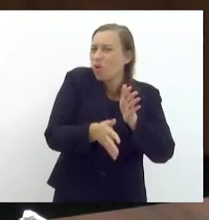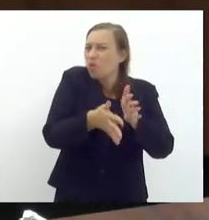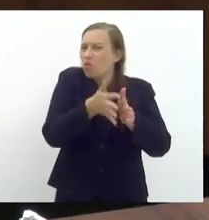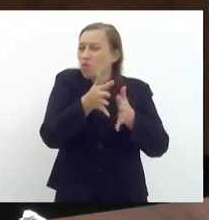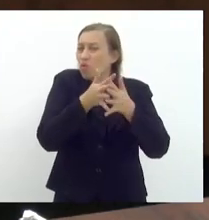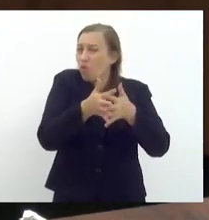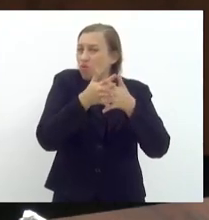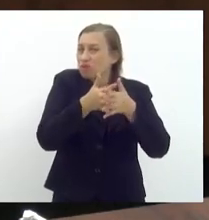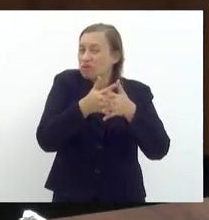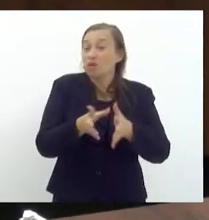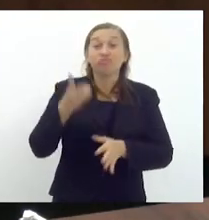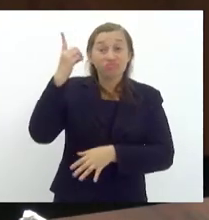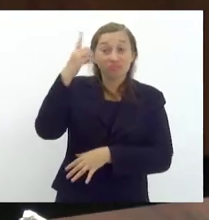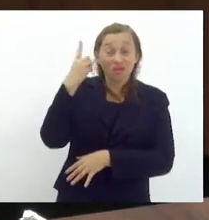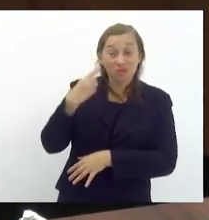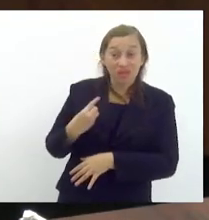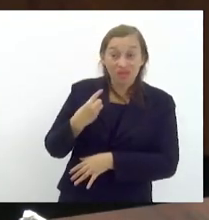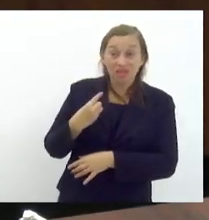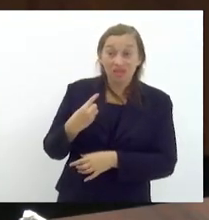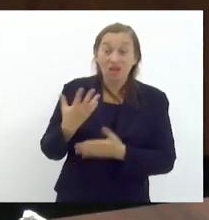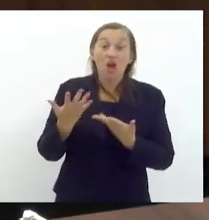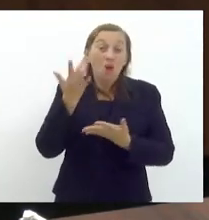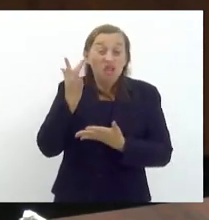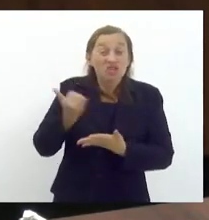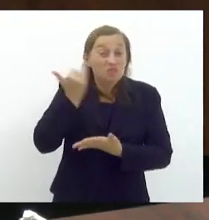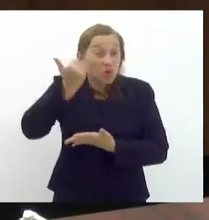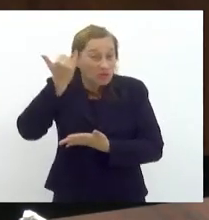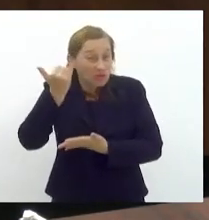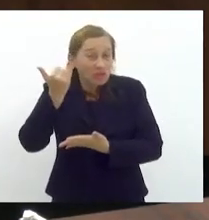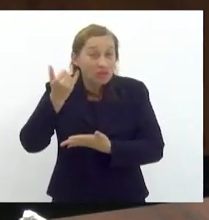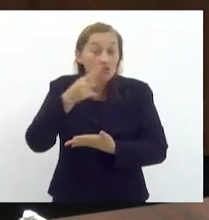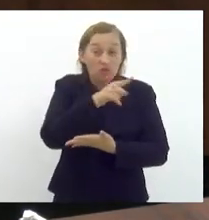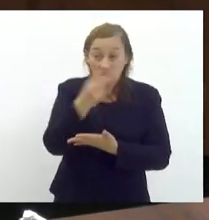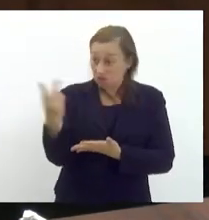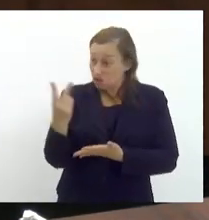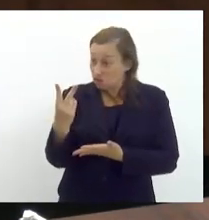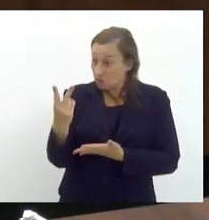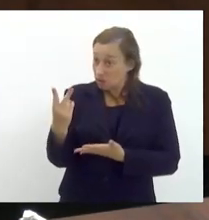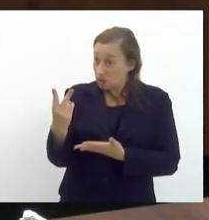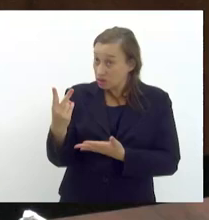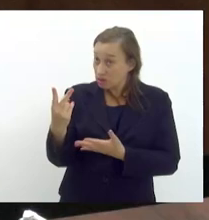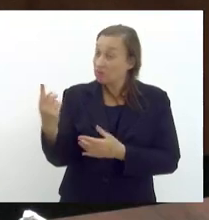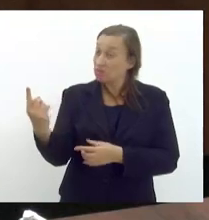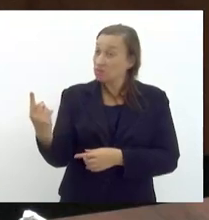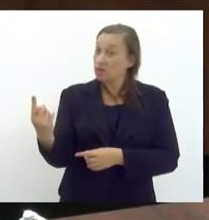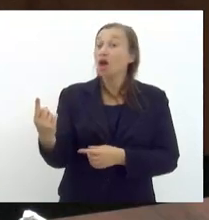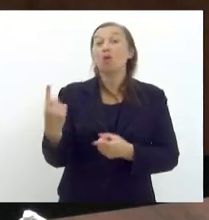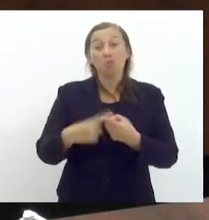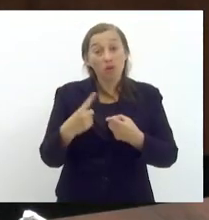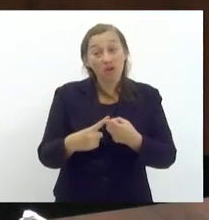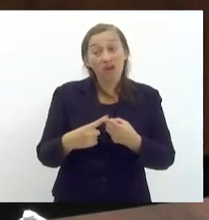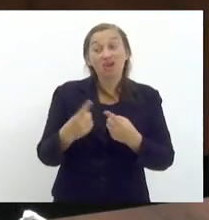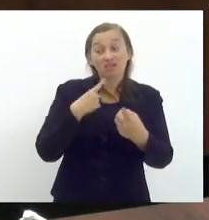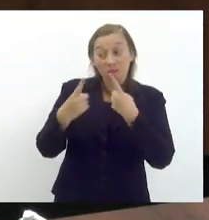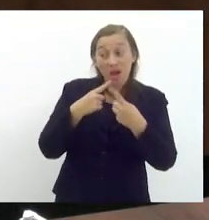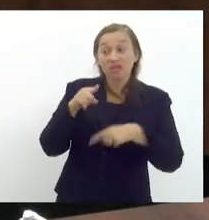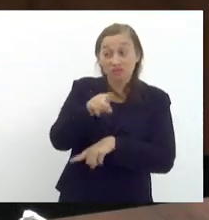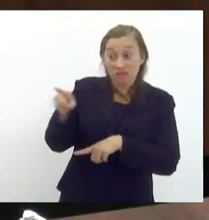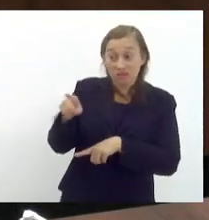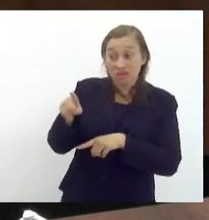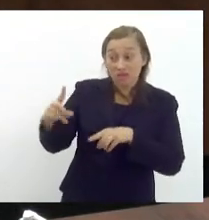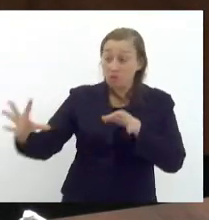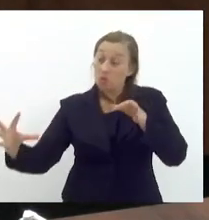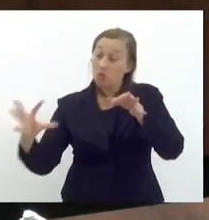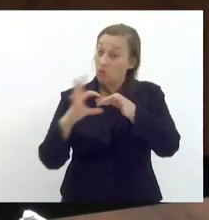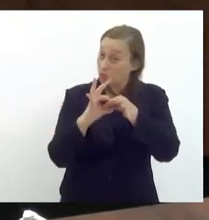deputada Dani se gerou uma jurisprudência acho que é importante é importante vocês dois trazer porque esse debate de vocês tenha muito a ver com